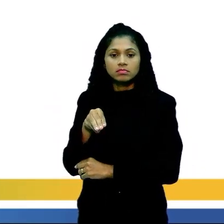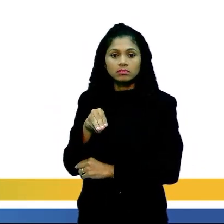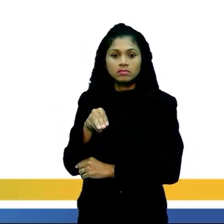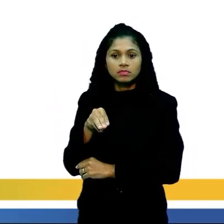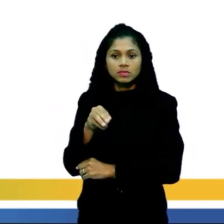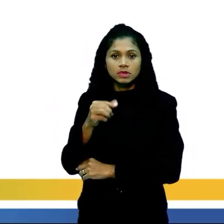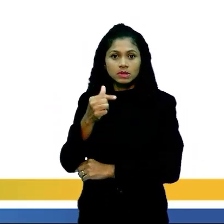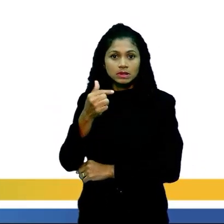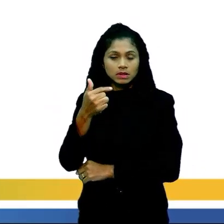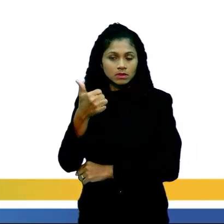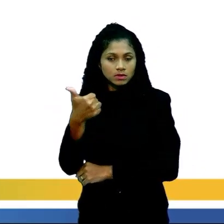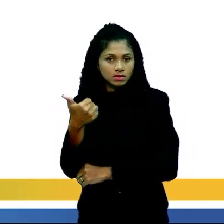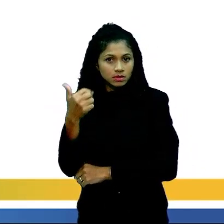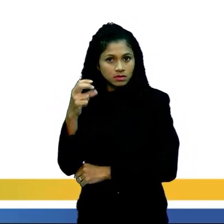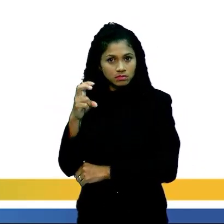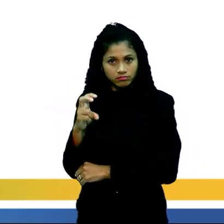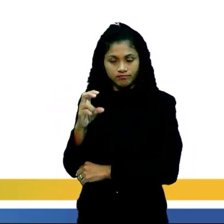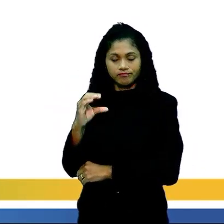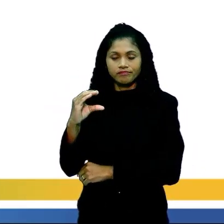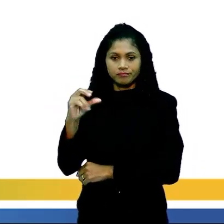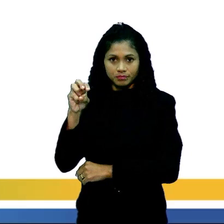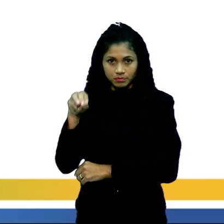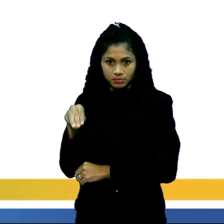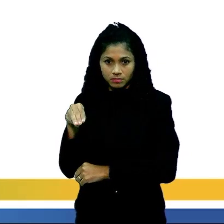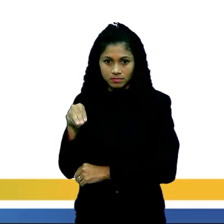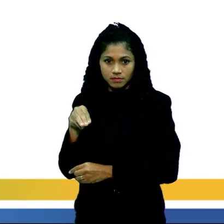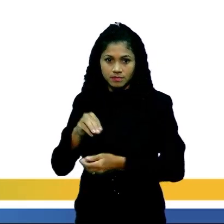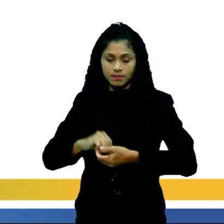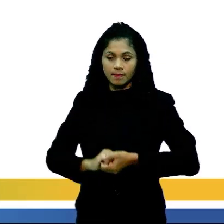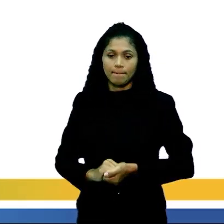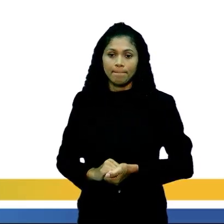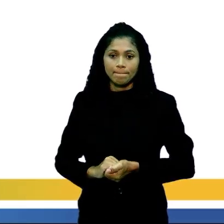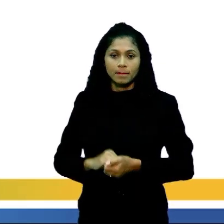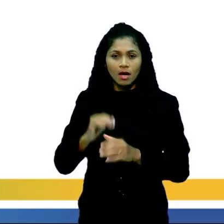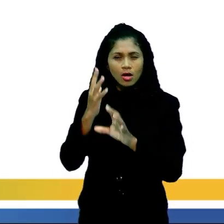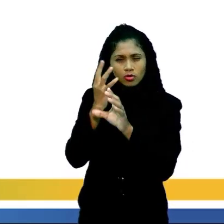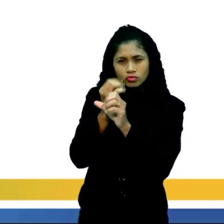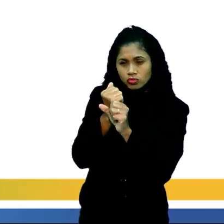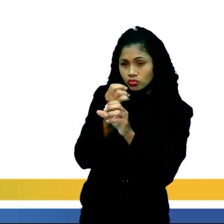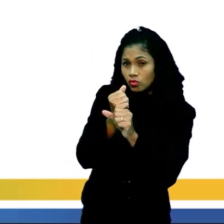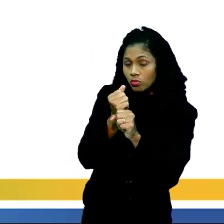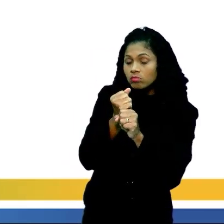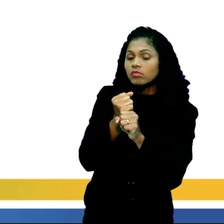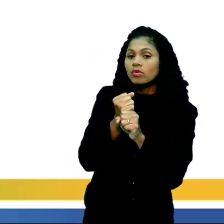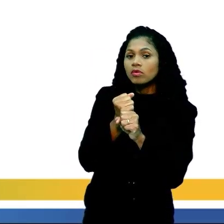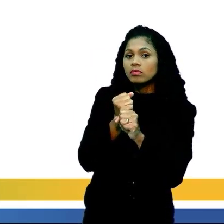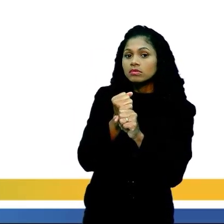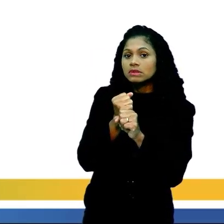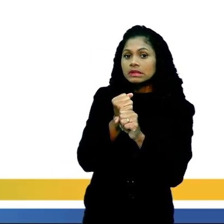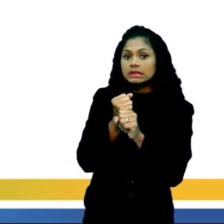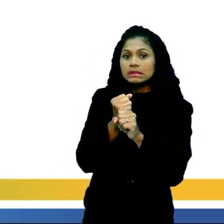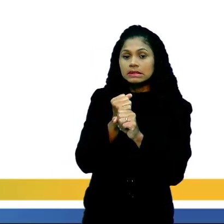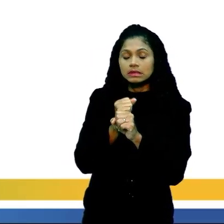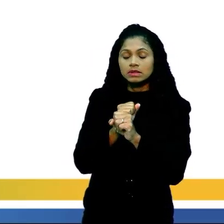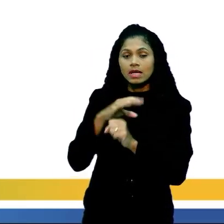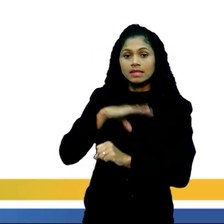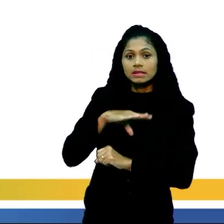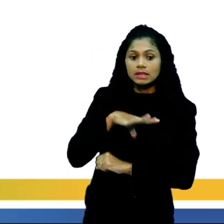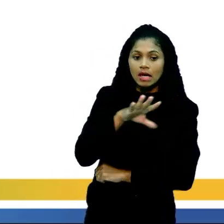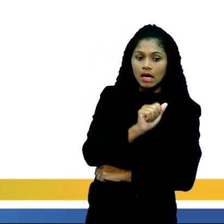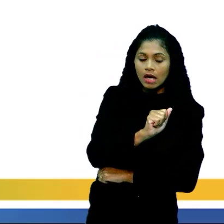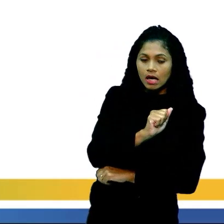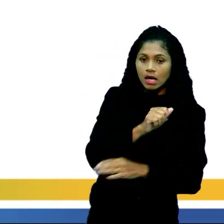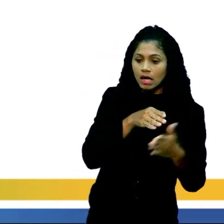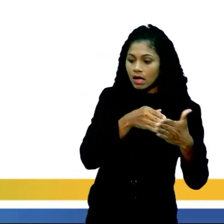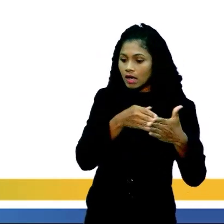do mapa, a distância entre as cidades A e B. Pergunta-se, qual é a distância entre